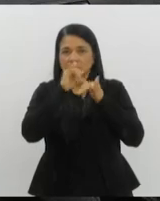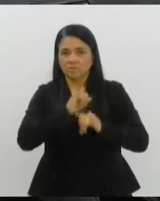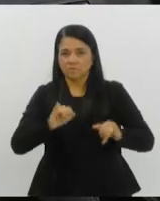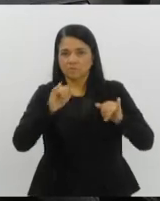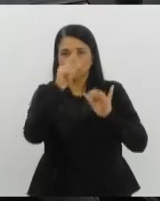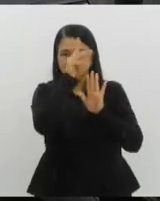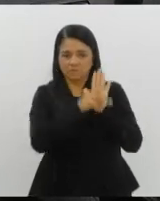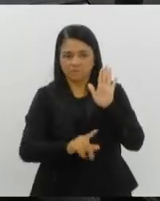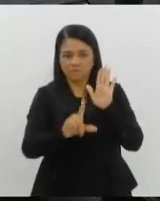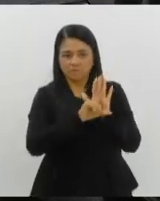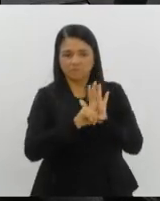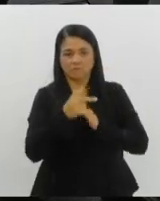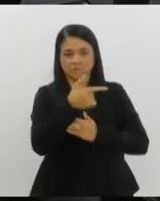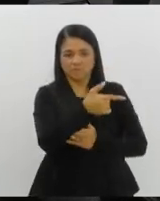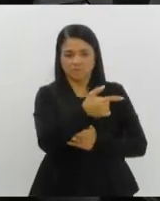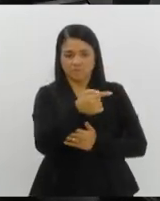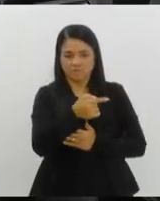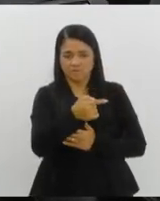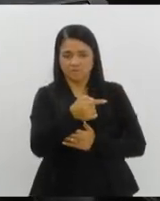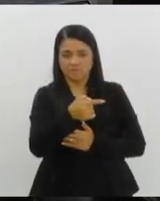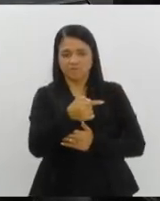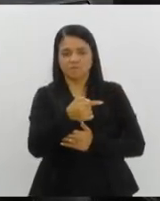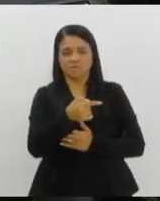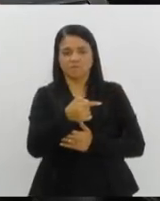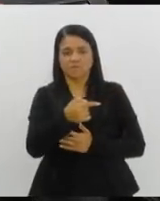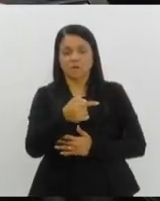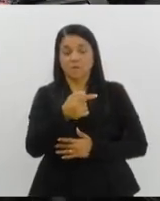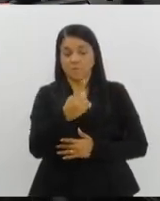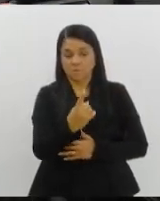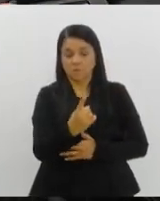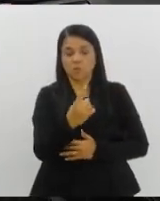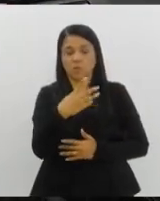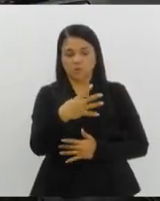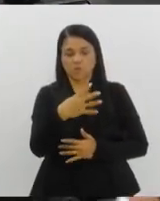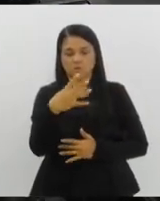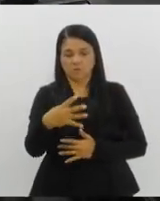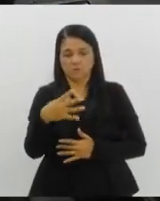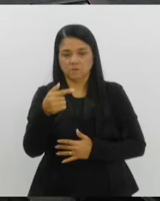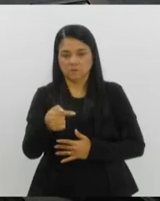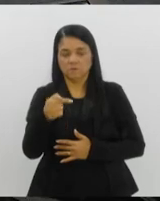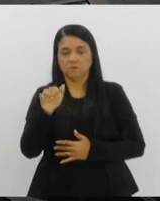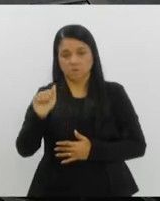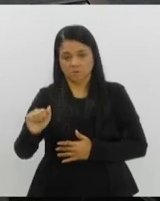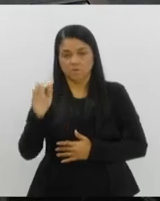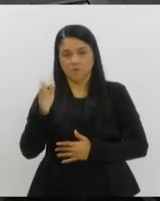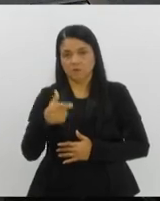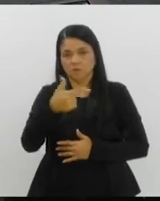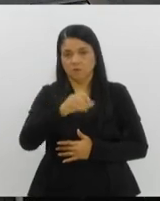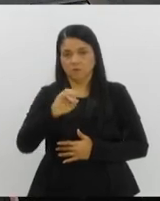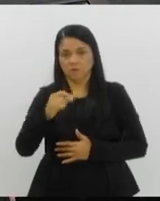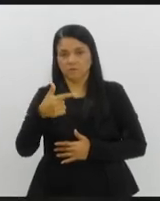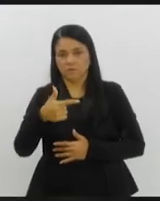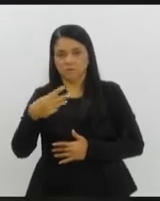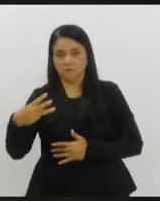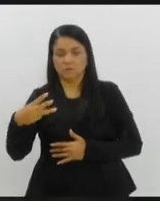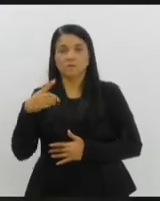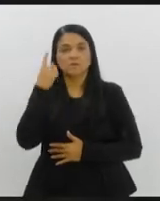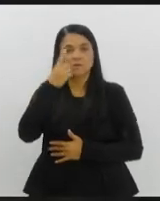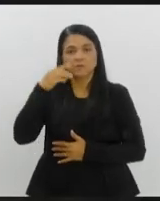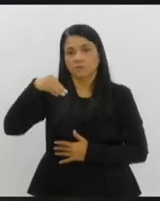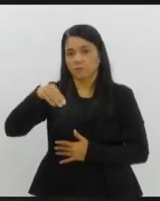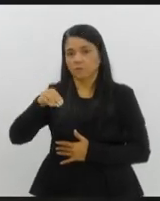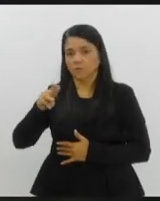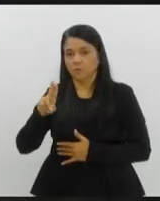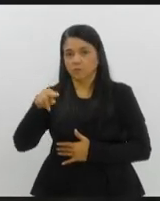Anuncio, projeto de lei número 1447-A de 2023, de autoria do deputado Munir Neto,